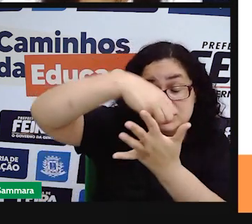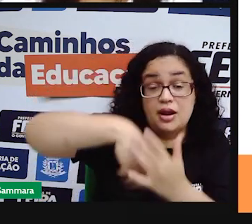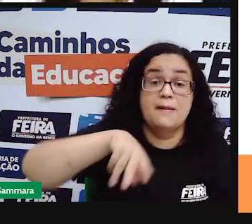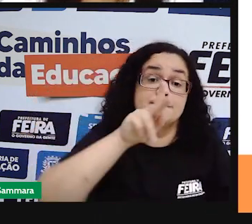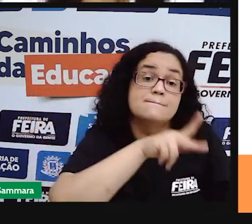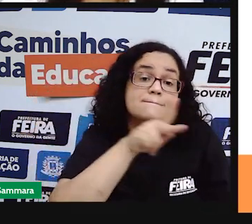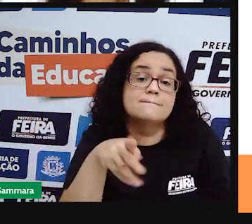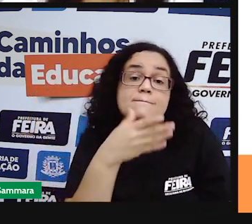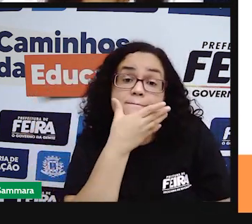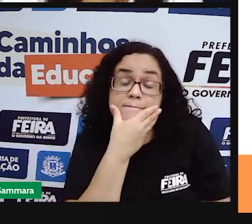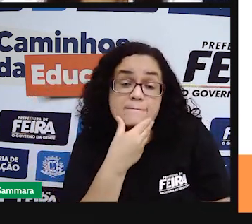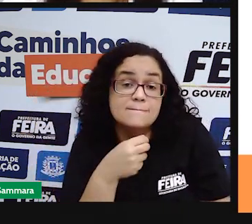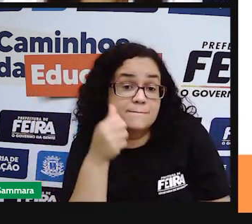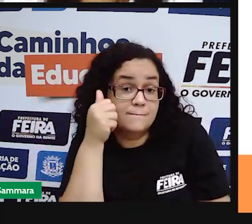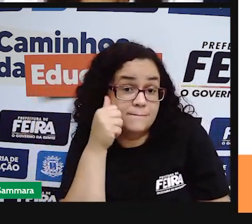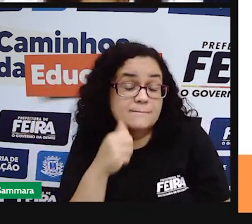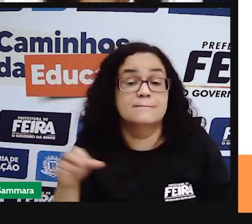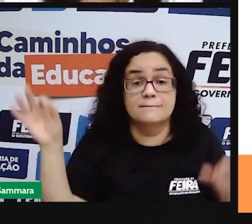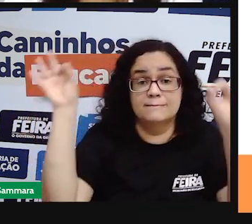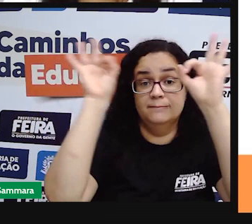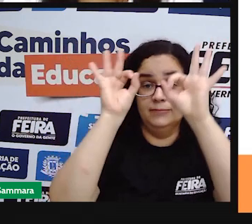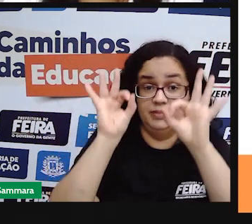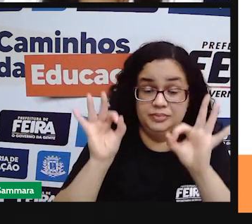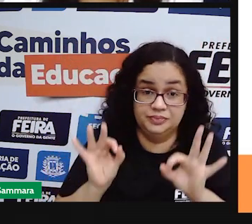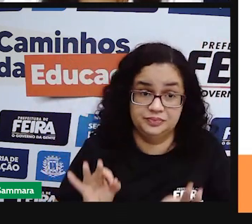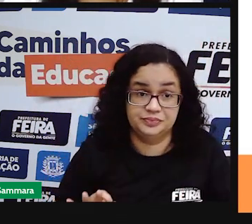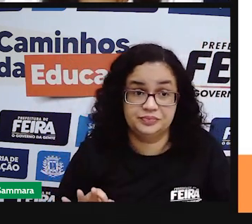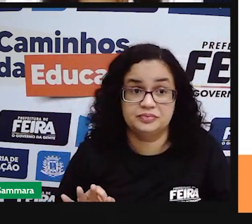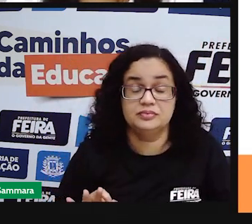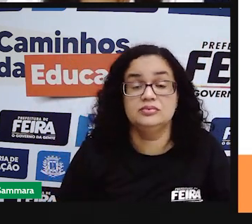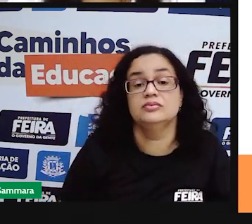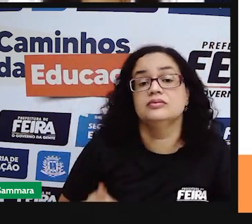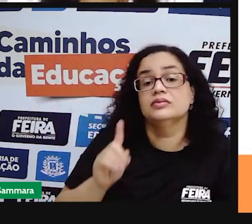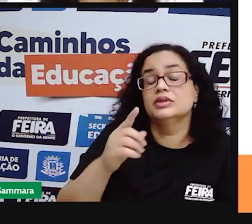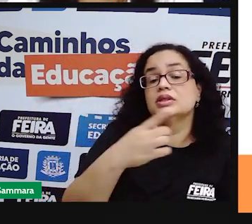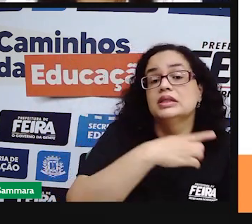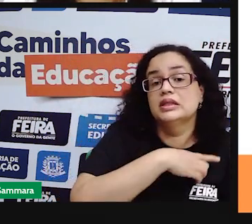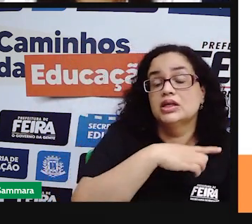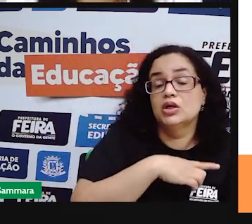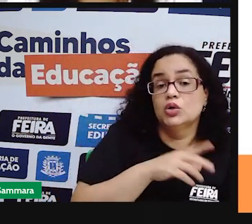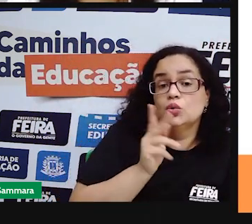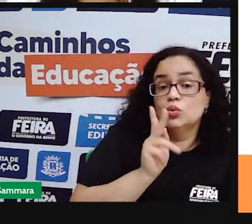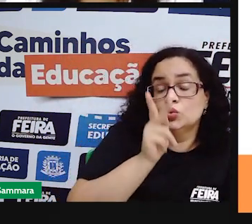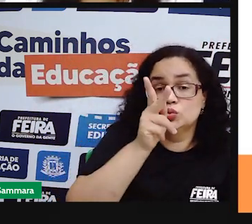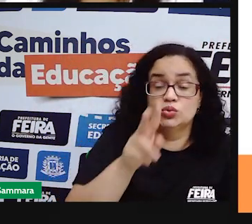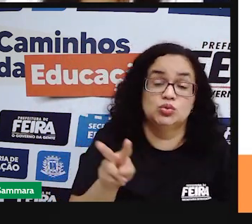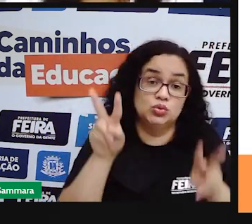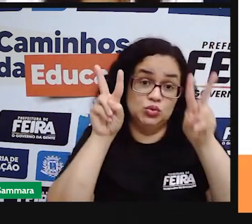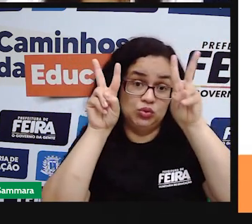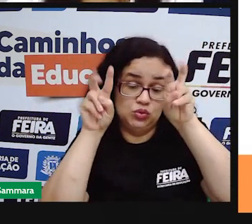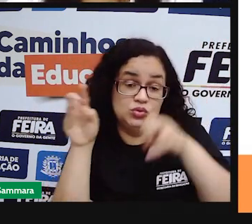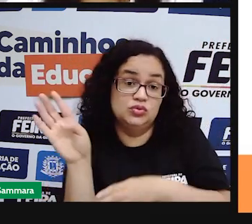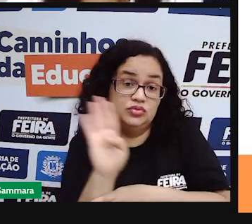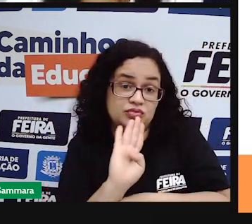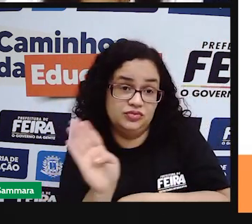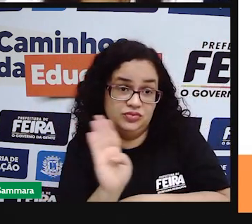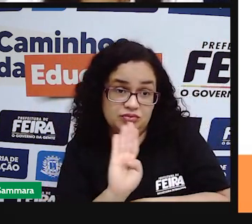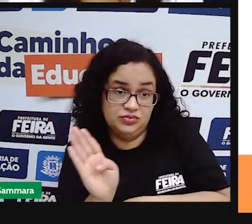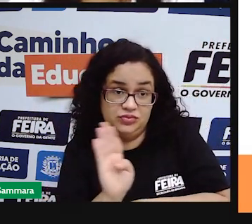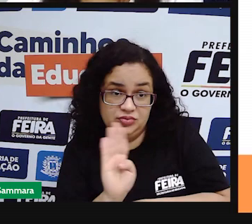seu professor preparou neste momento, para que vocês deem continuidade ao assunto desta videoaula.